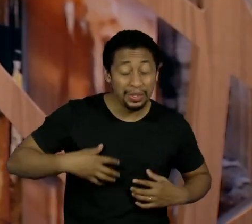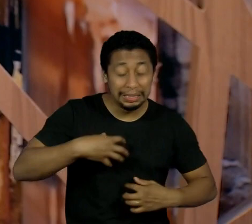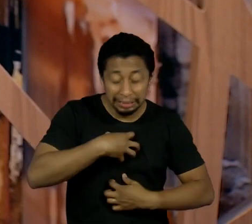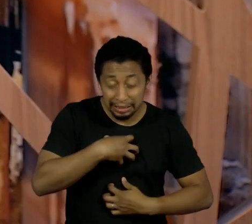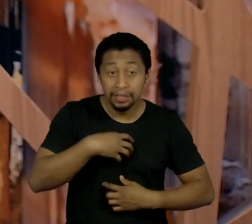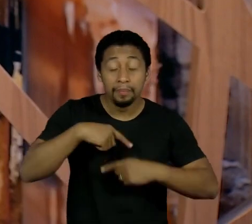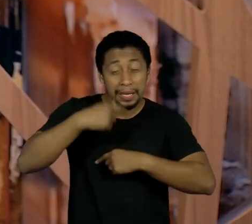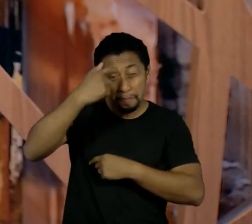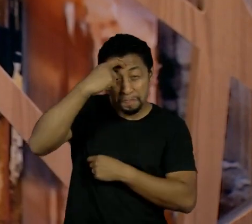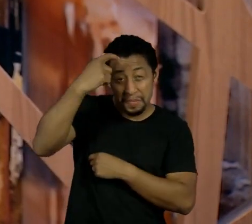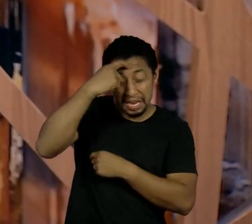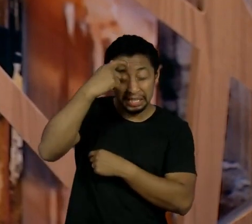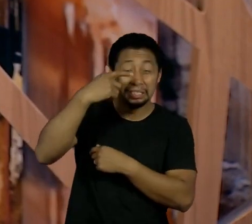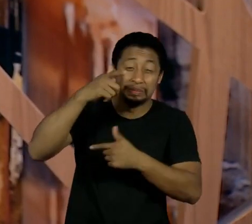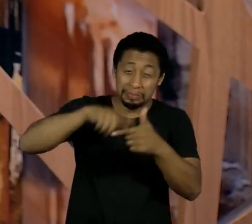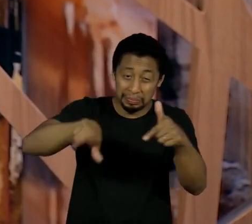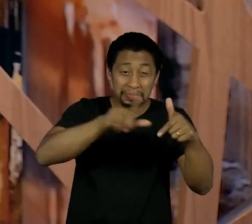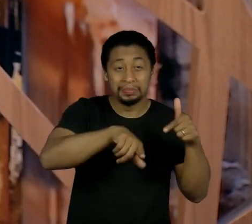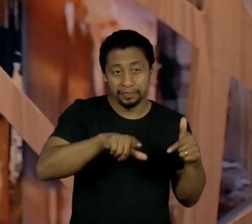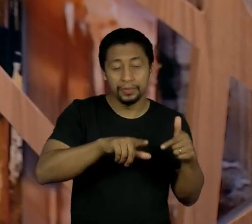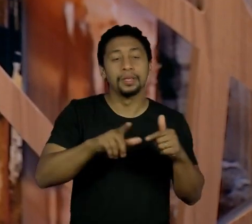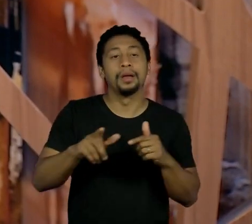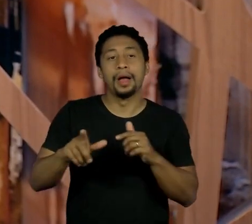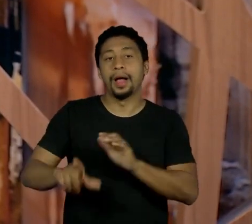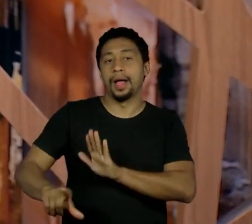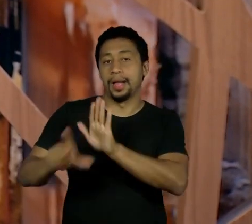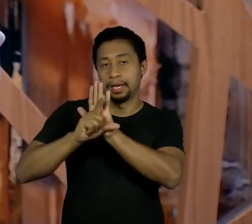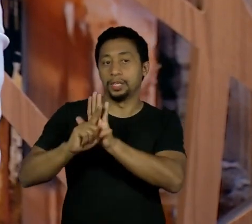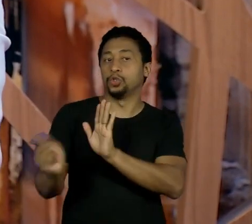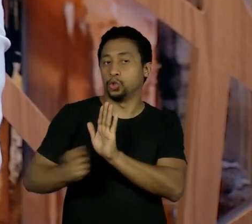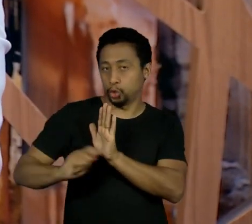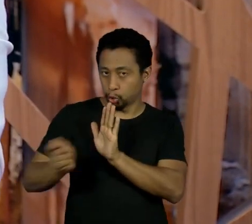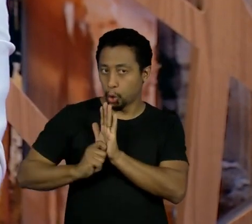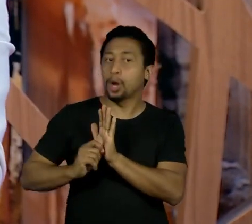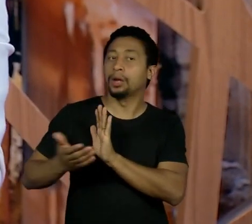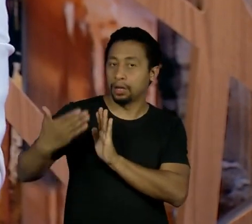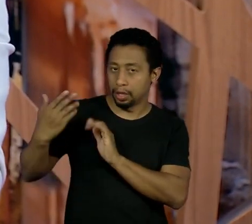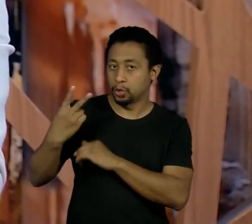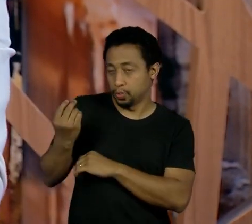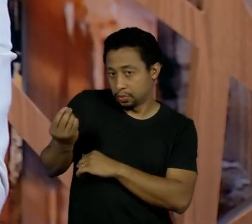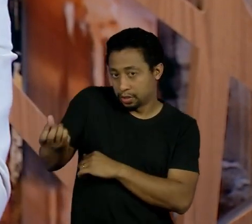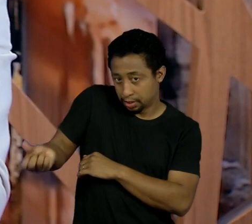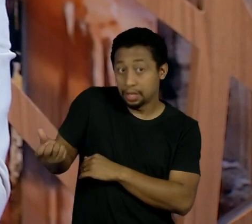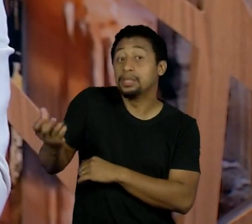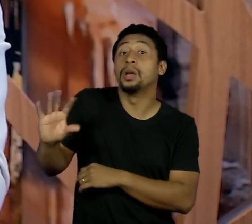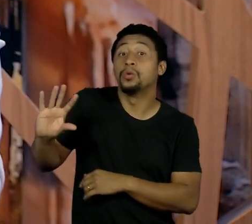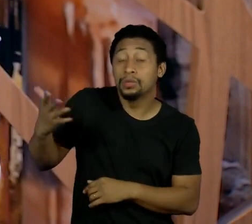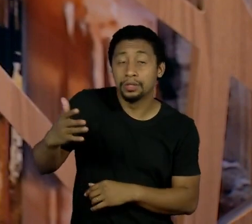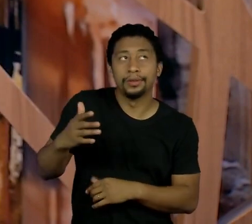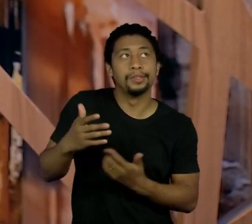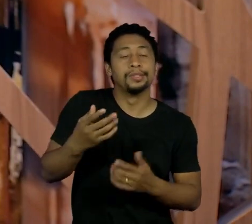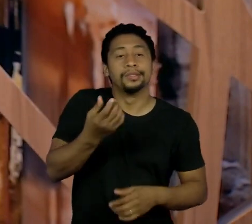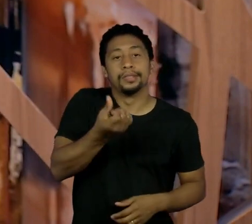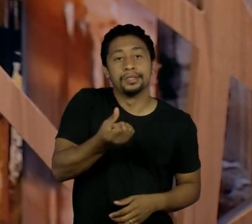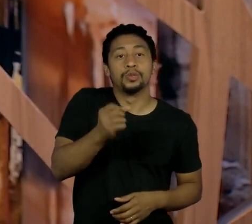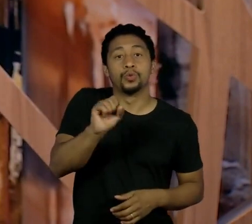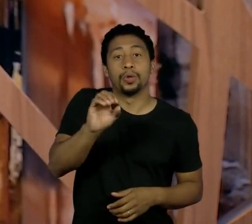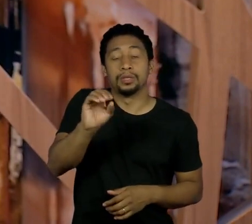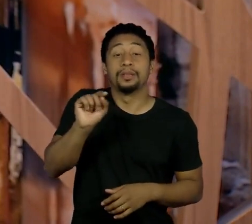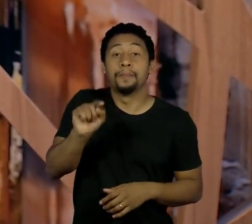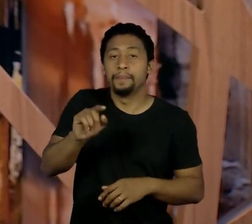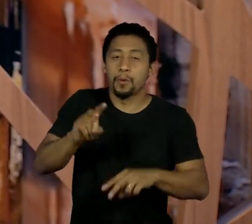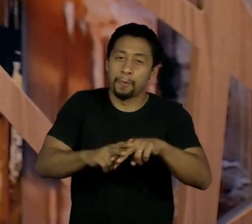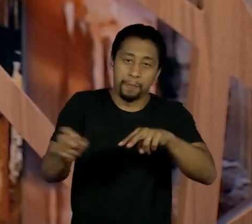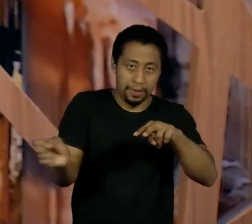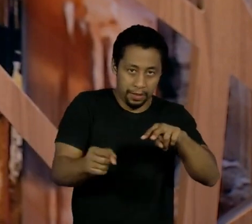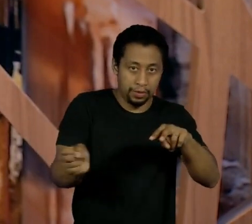que foi sancionada em 2006. Em 2006, nós éramos 380 mil presos. E no final de 2022,